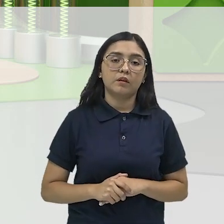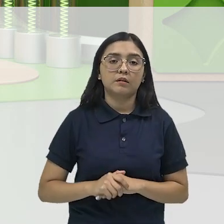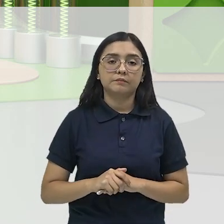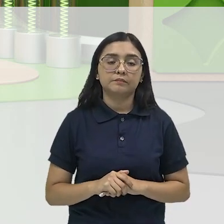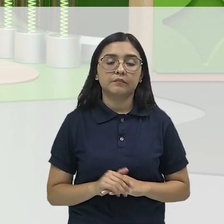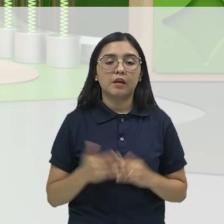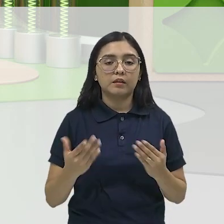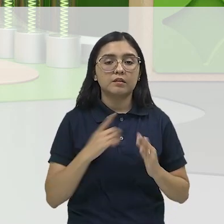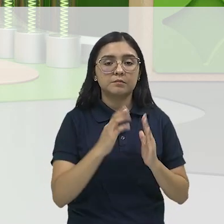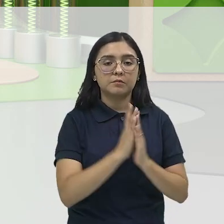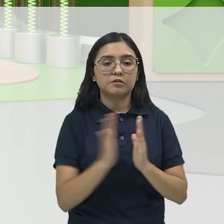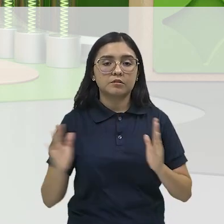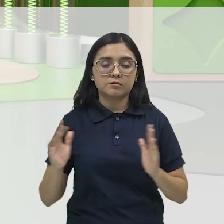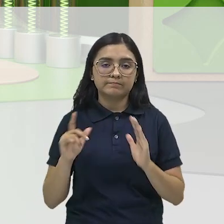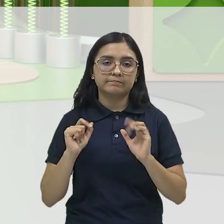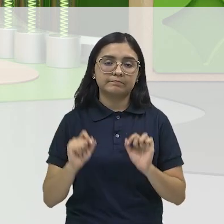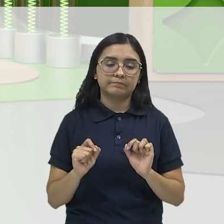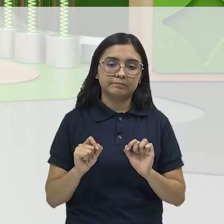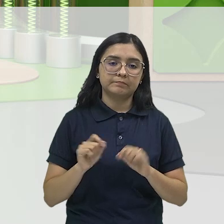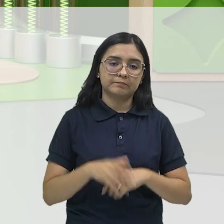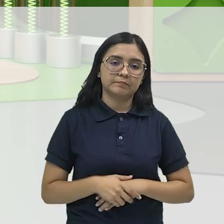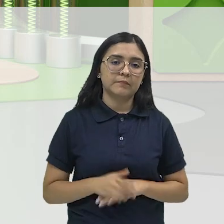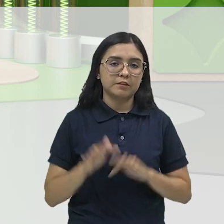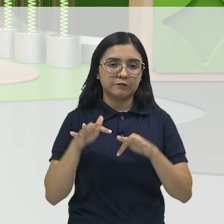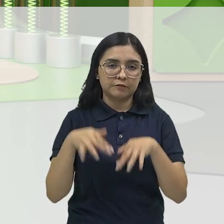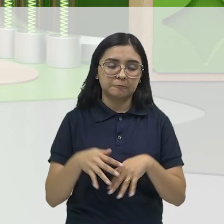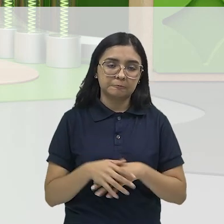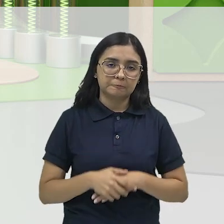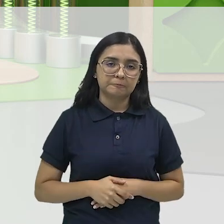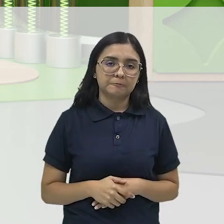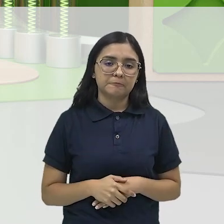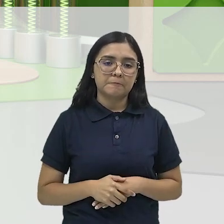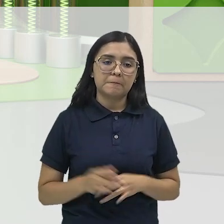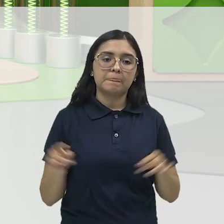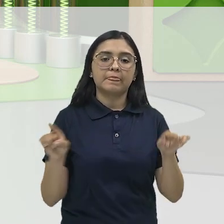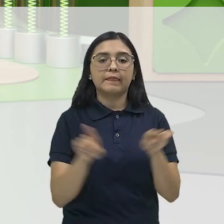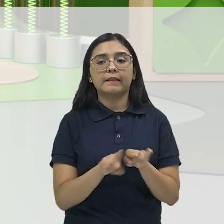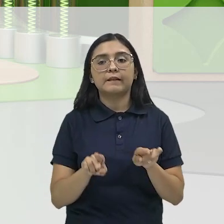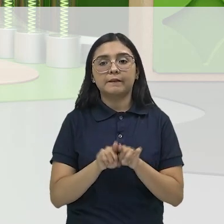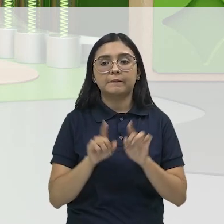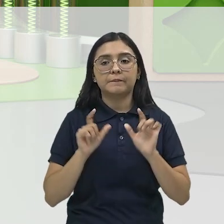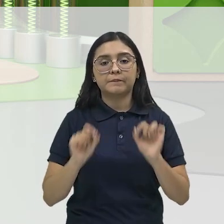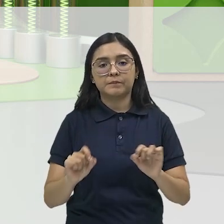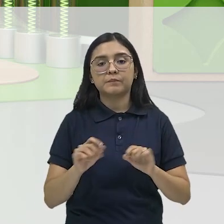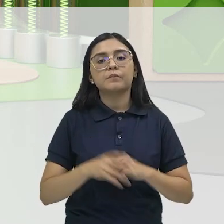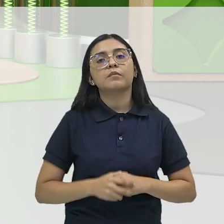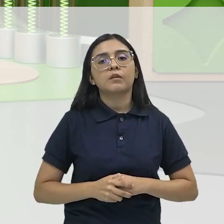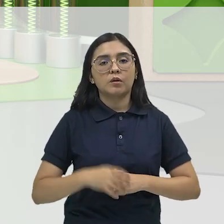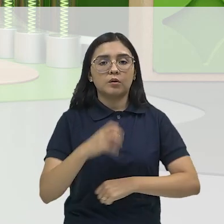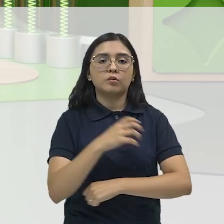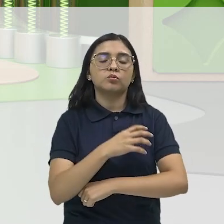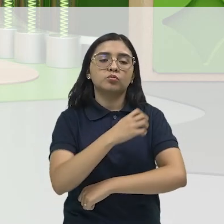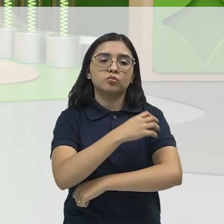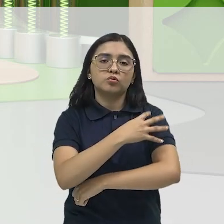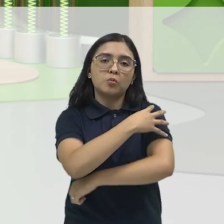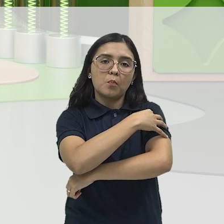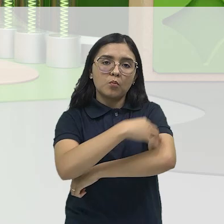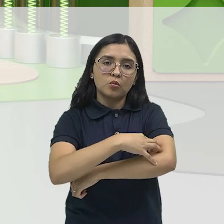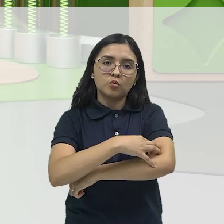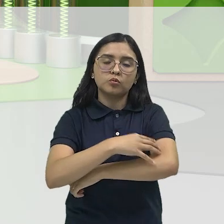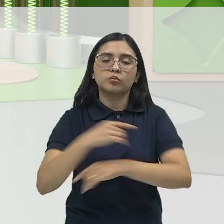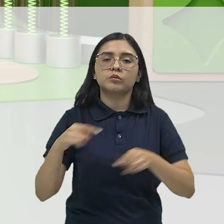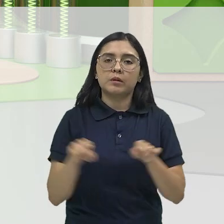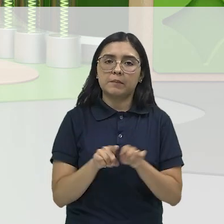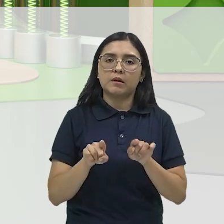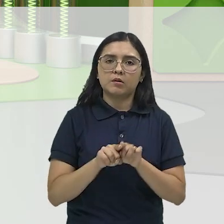né, que todo esse processo da puberdade ele se encerre. Vem o aumento do volume dos músculos esqueléticos, né? Então os rapazes